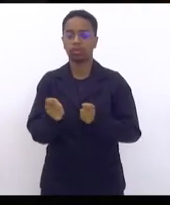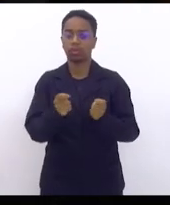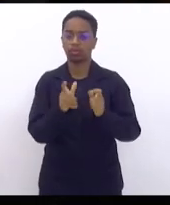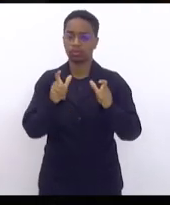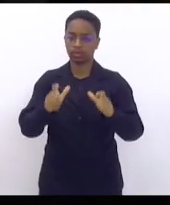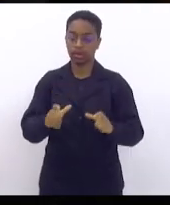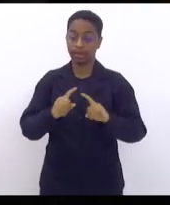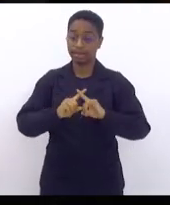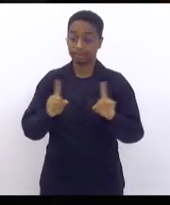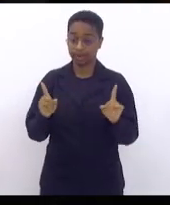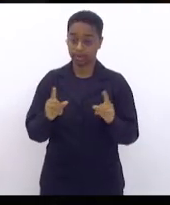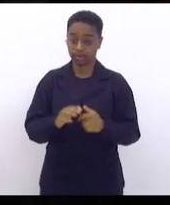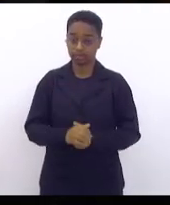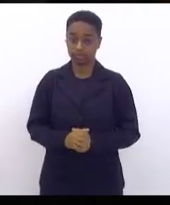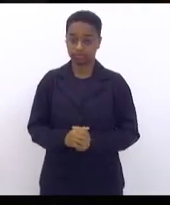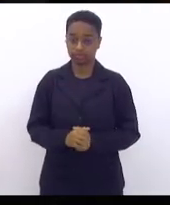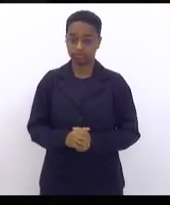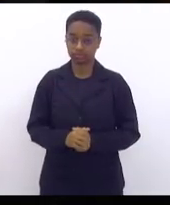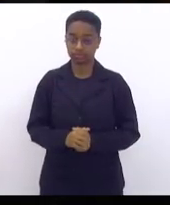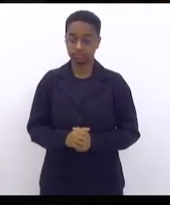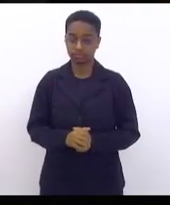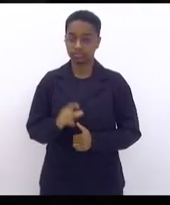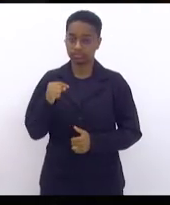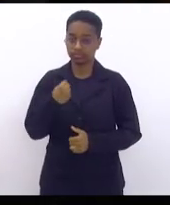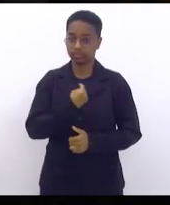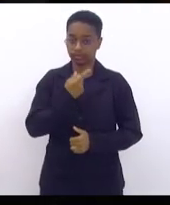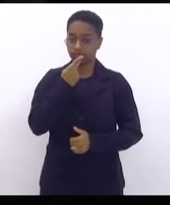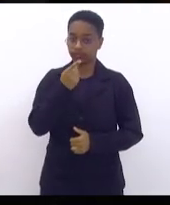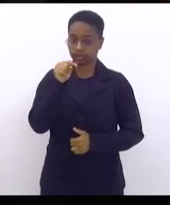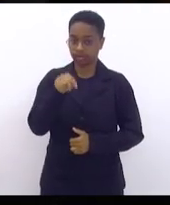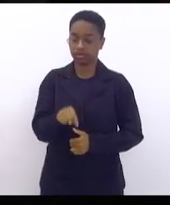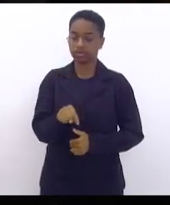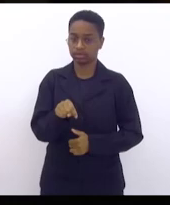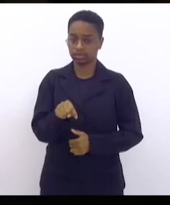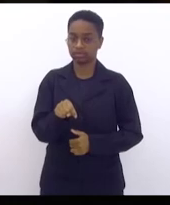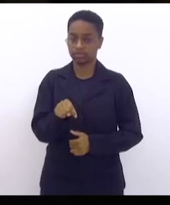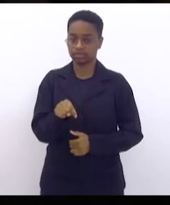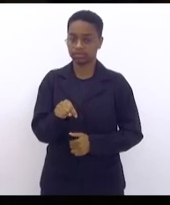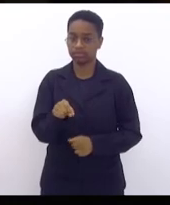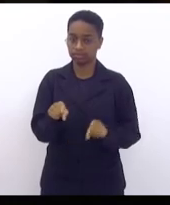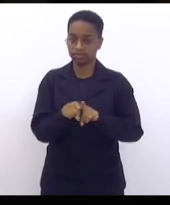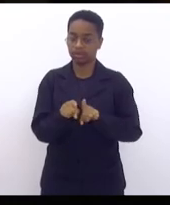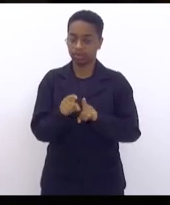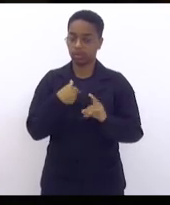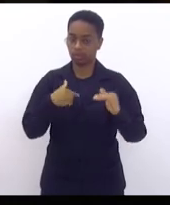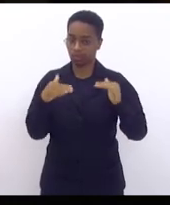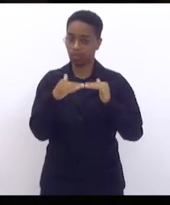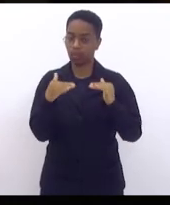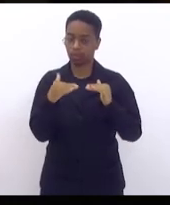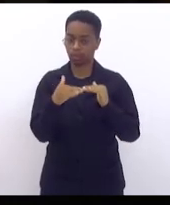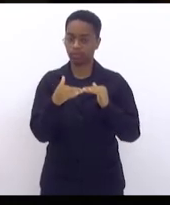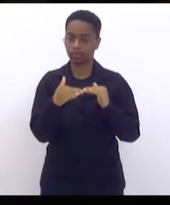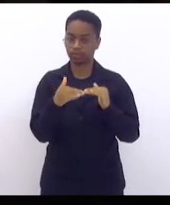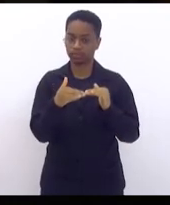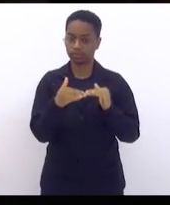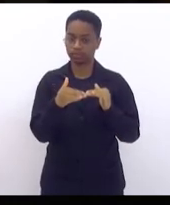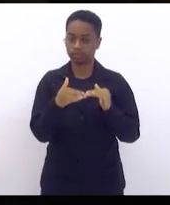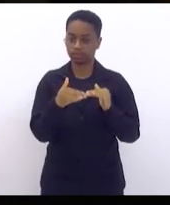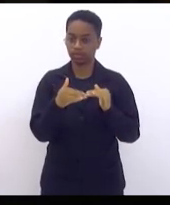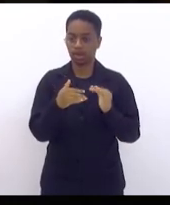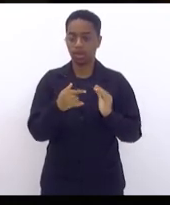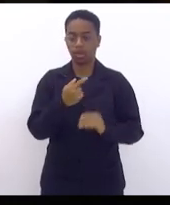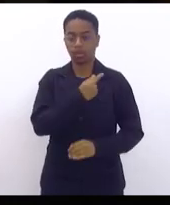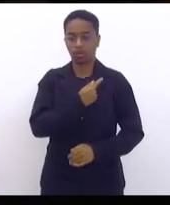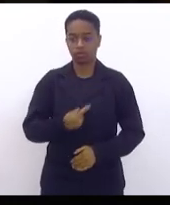Agora, foi falado aqui, Tia Ju, e eu assino embaixo. O governo municipal,